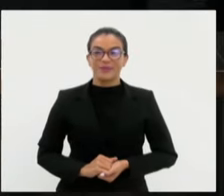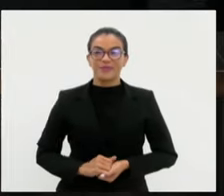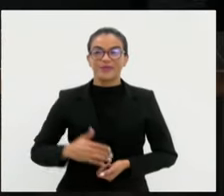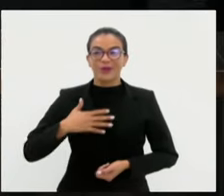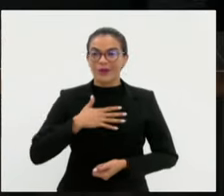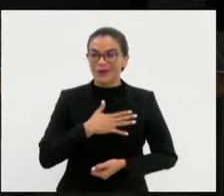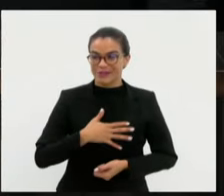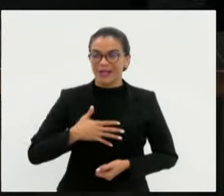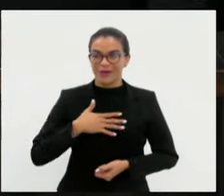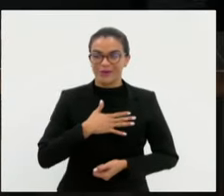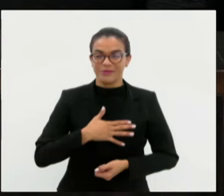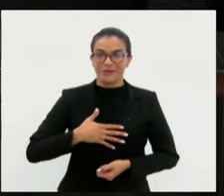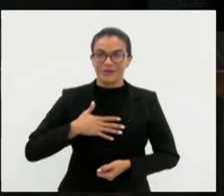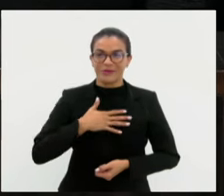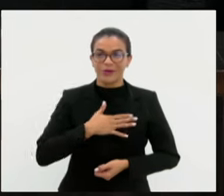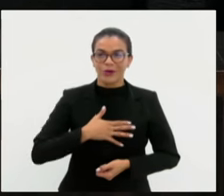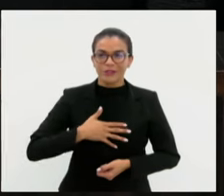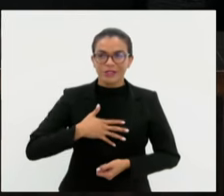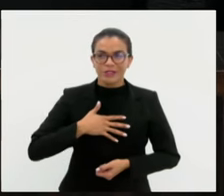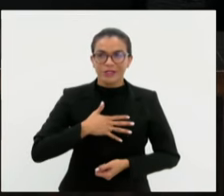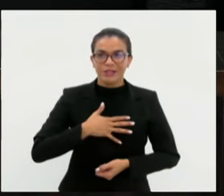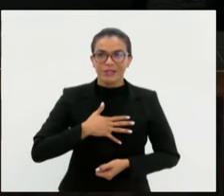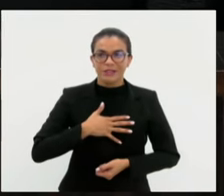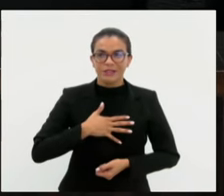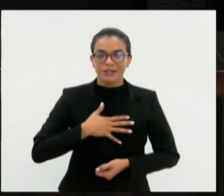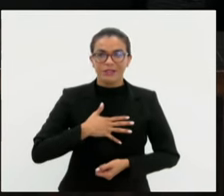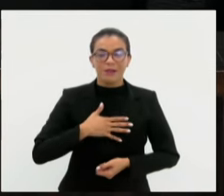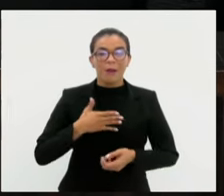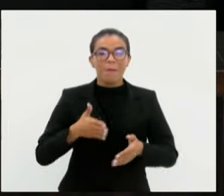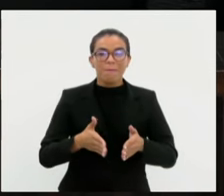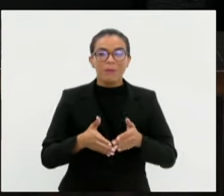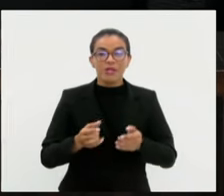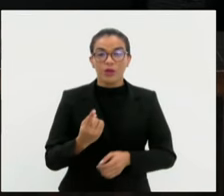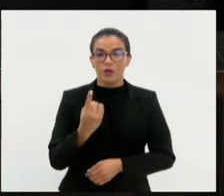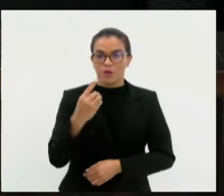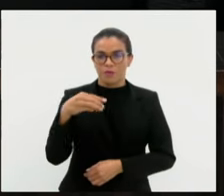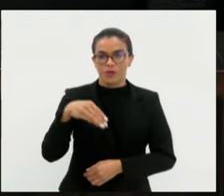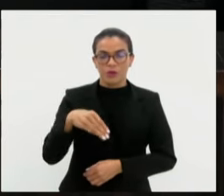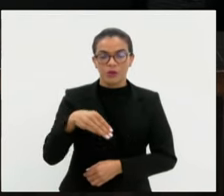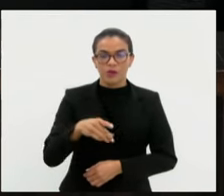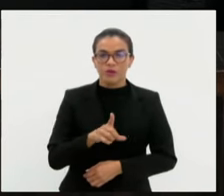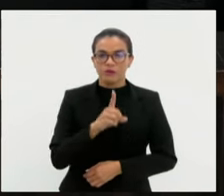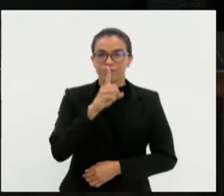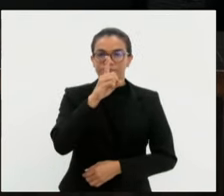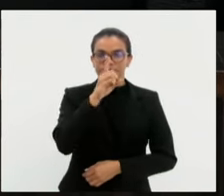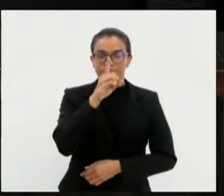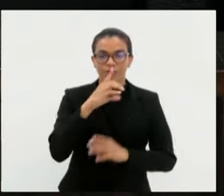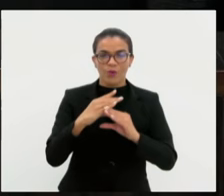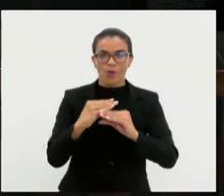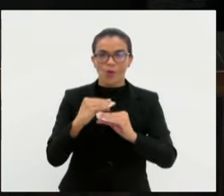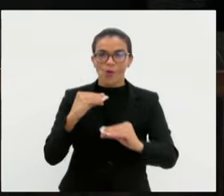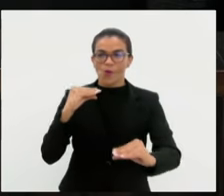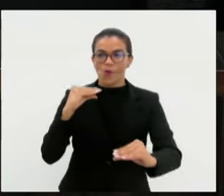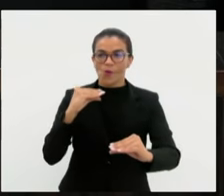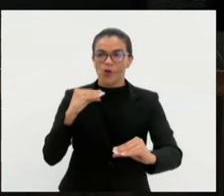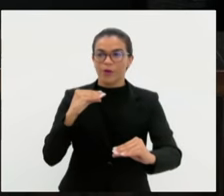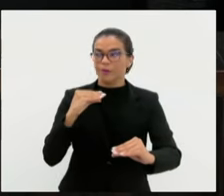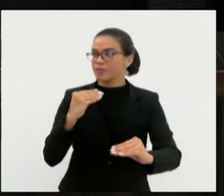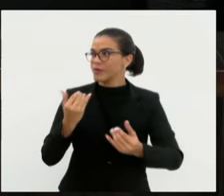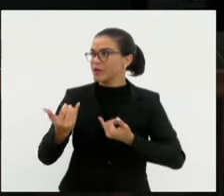Gostaria de pedir um minuto de silêncio aqui a todos os colegas, porque a gente recebeu a